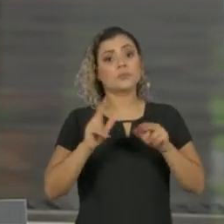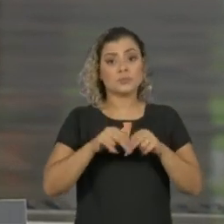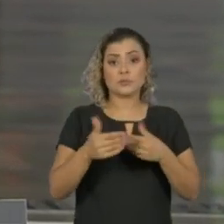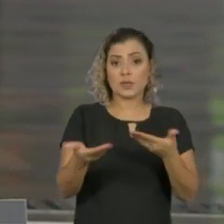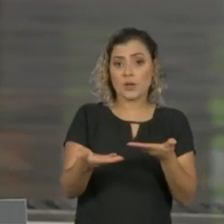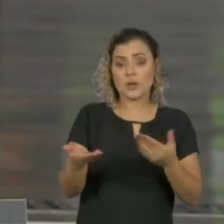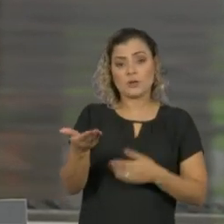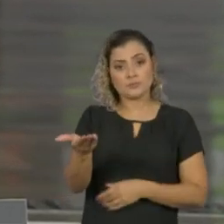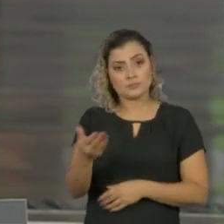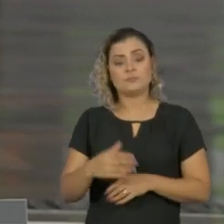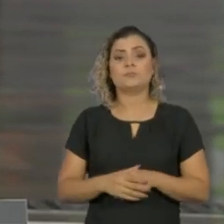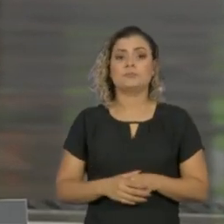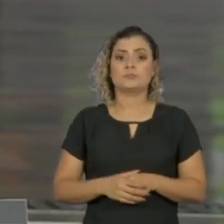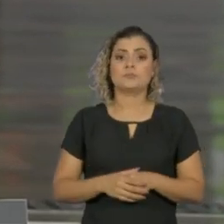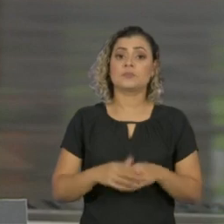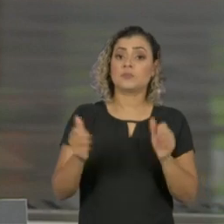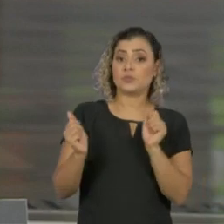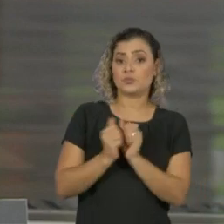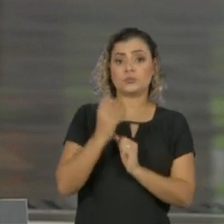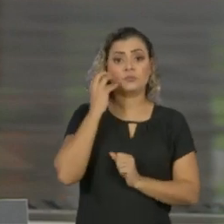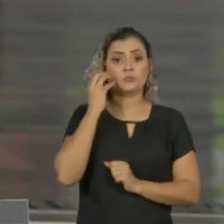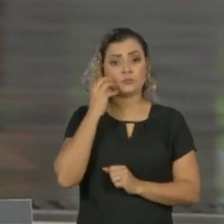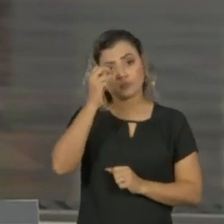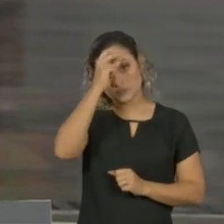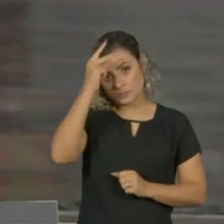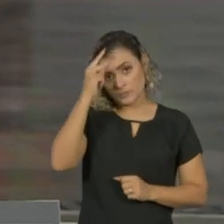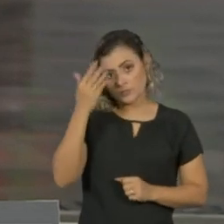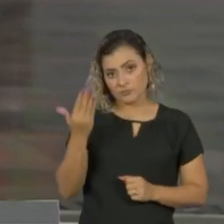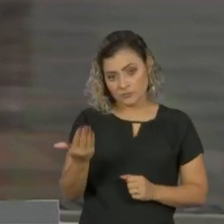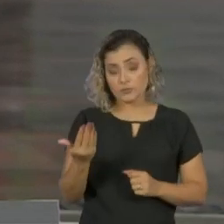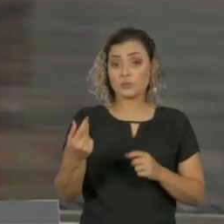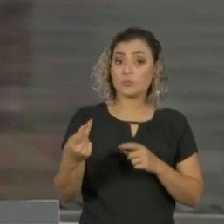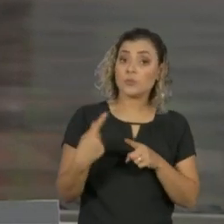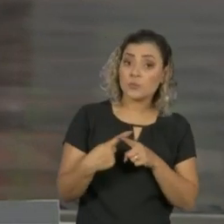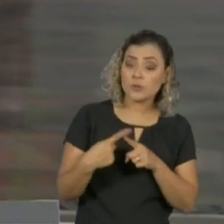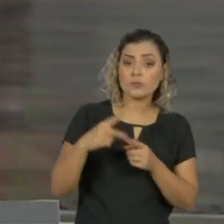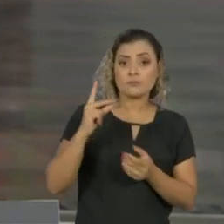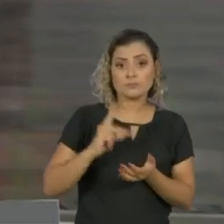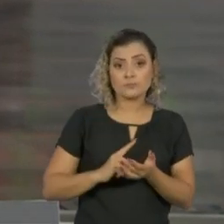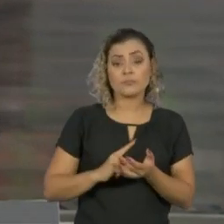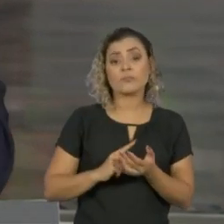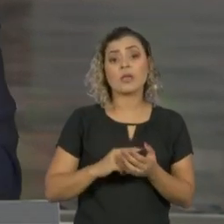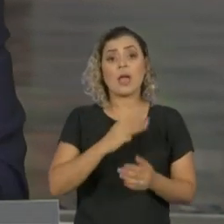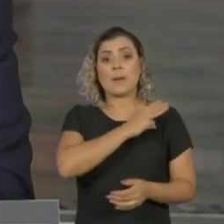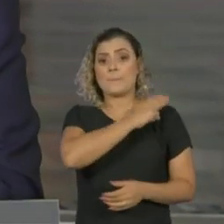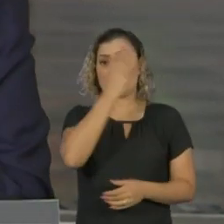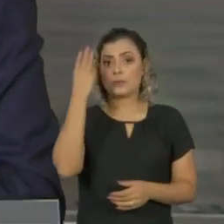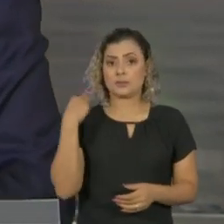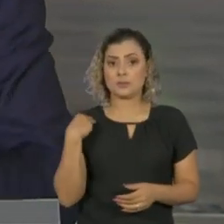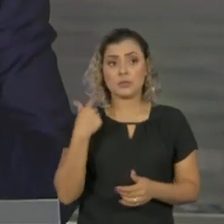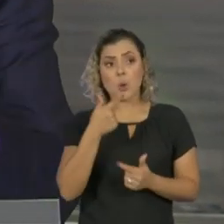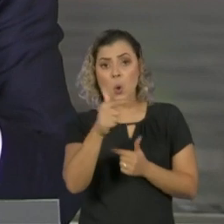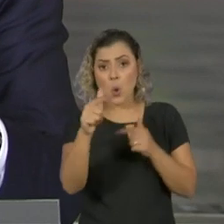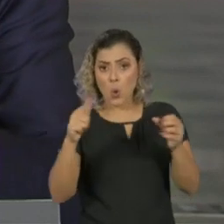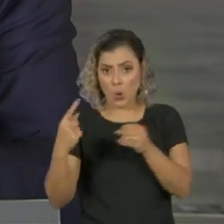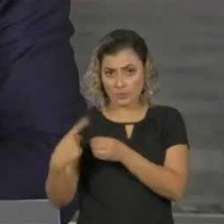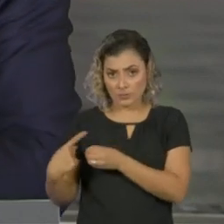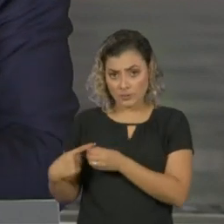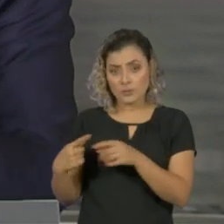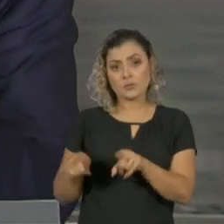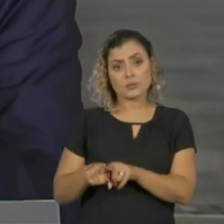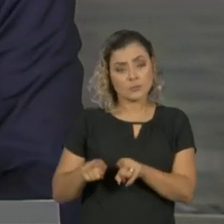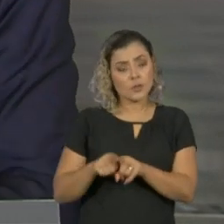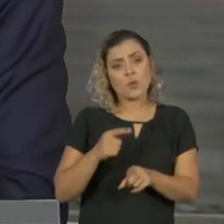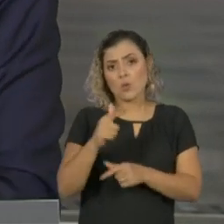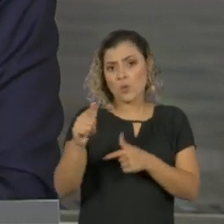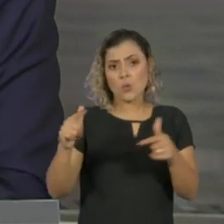aqui também a minha palavra com o prefeito Bruno Covas, já que os maiores, com exceção de Aparecida, todos da Basílica de Aparecida,